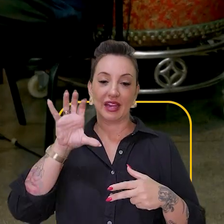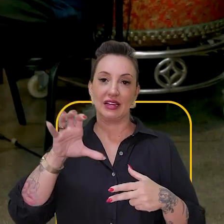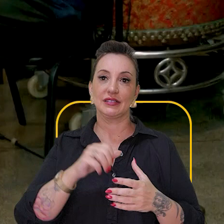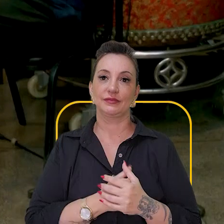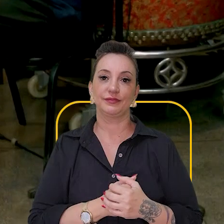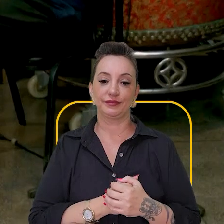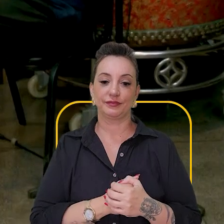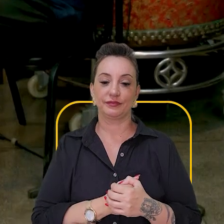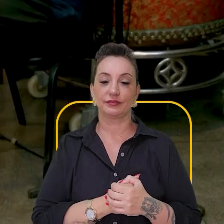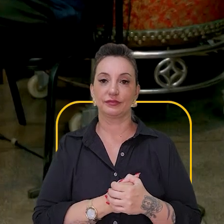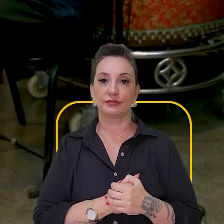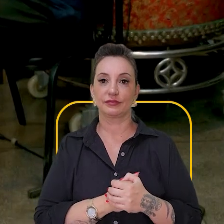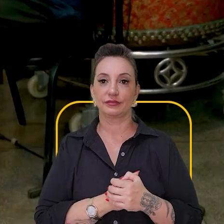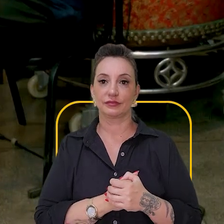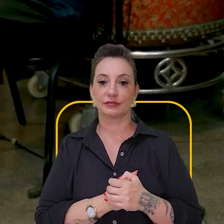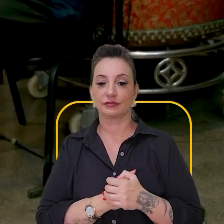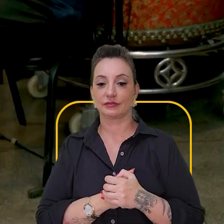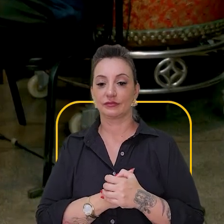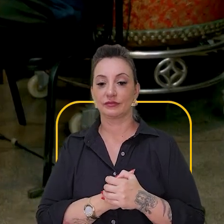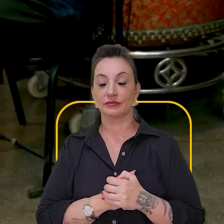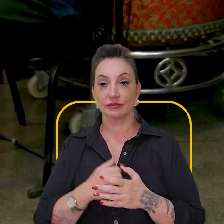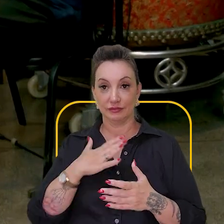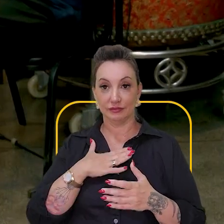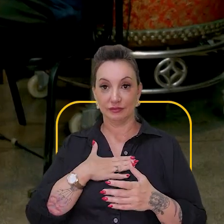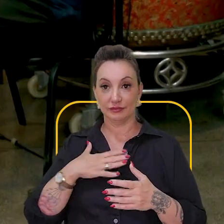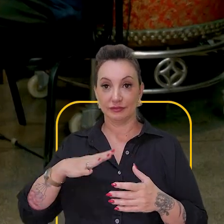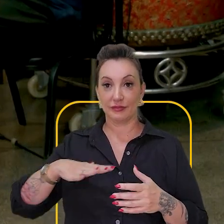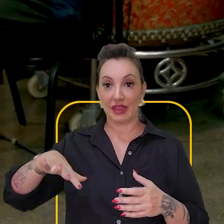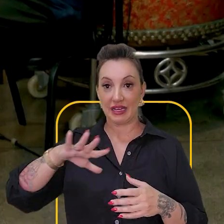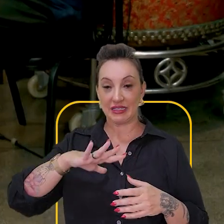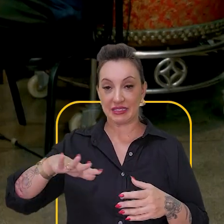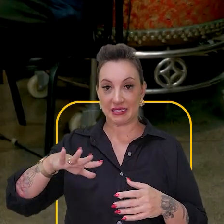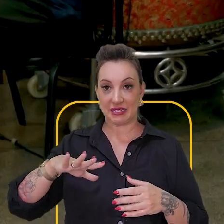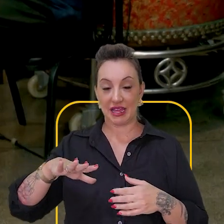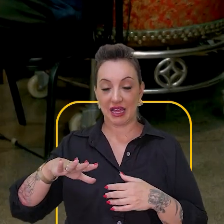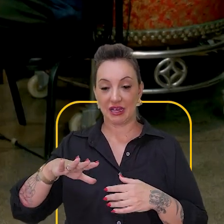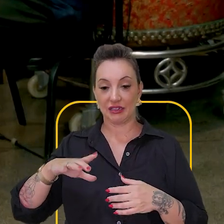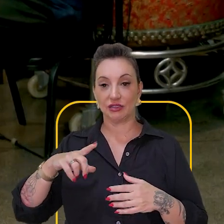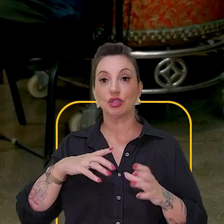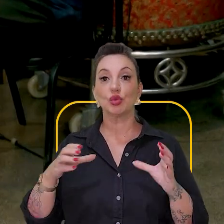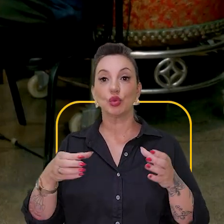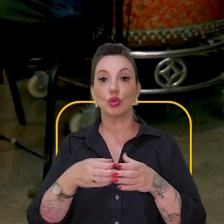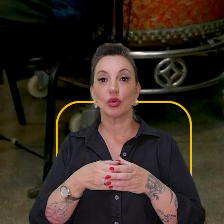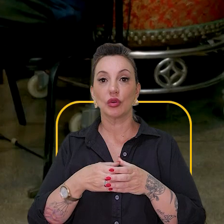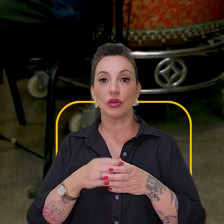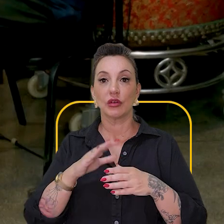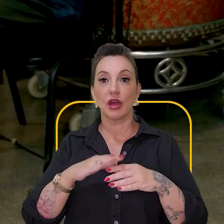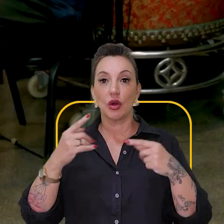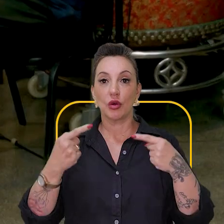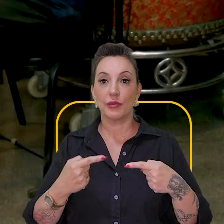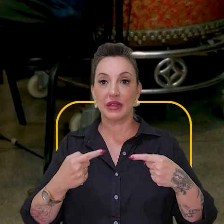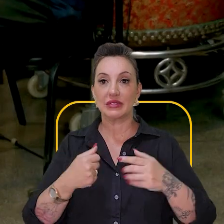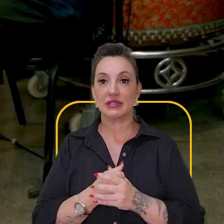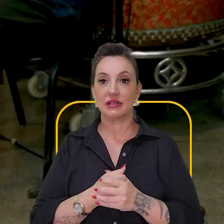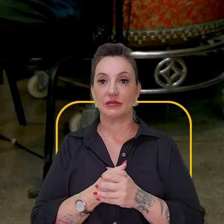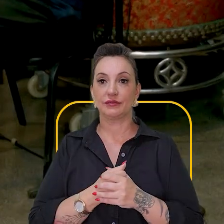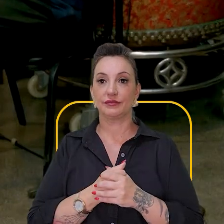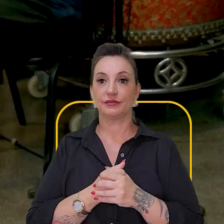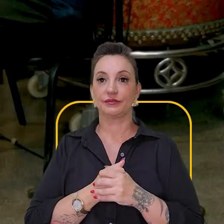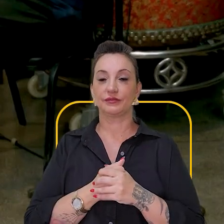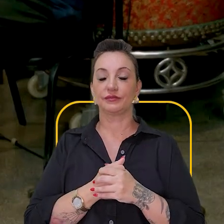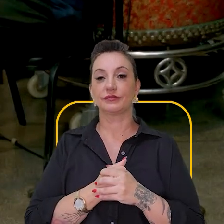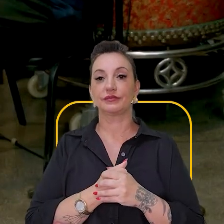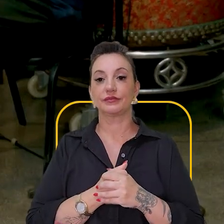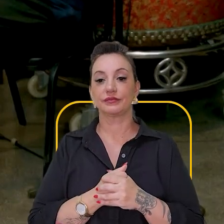nesse tipo ã na na minha cidade a gente tinha um um grupo que fazia competições então a